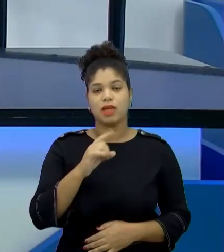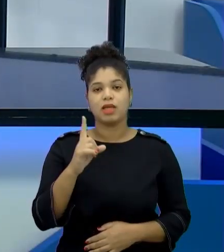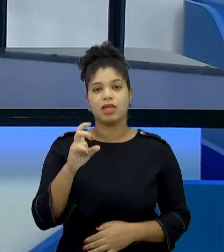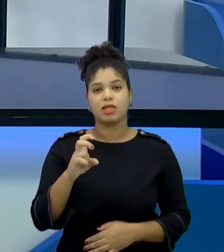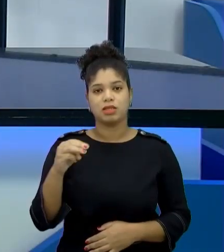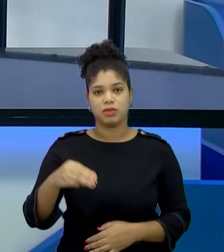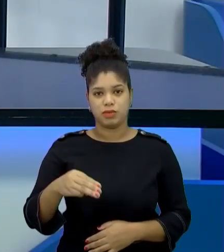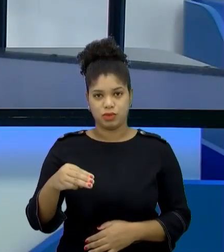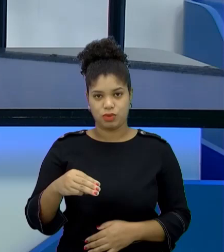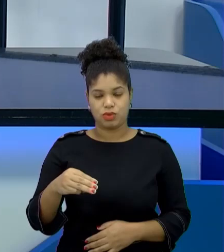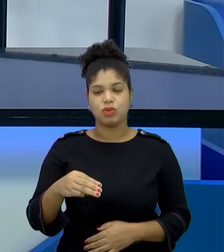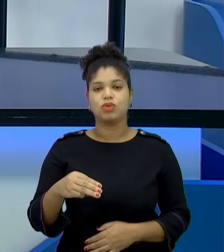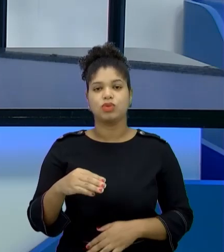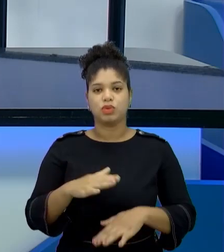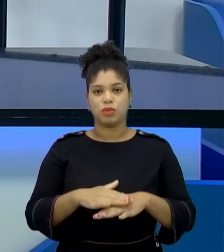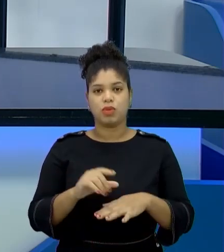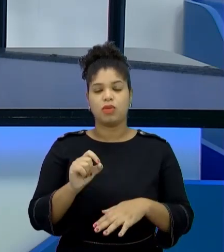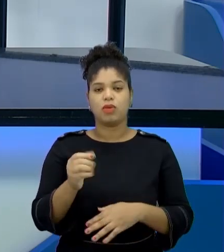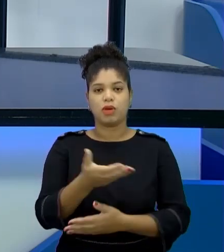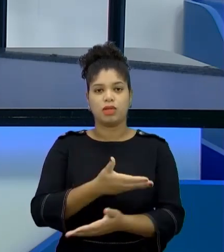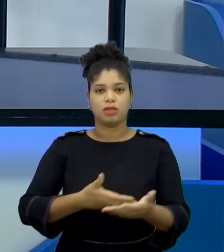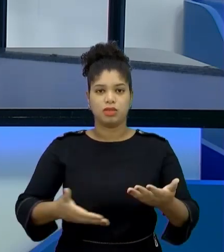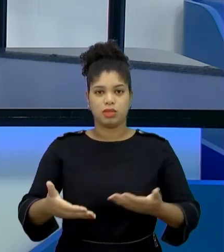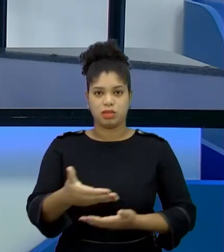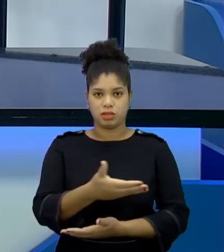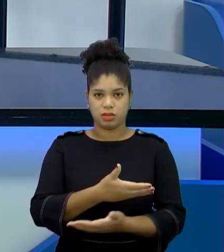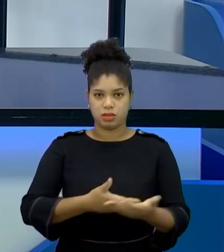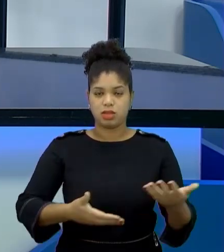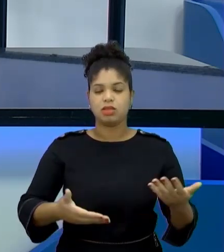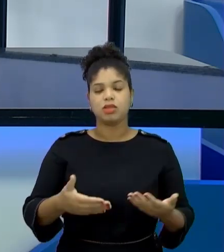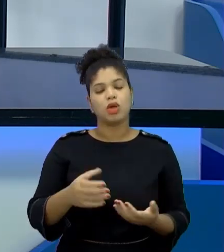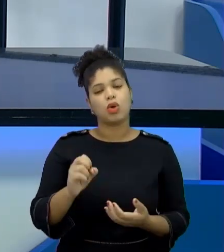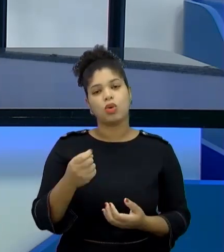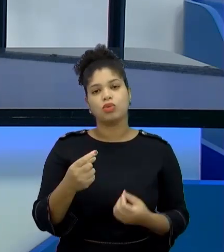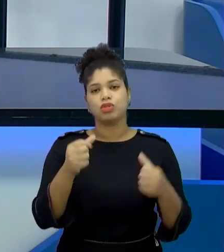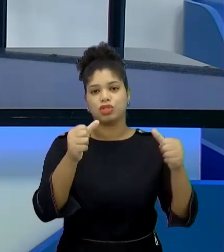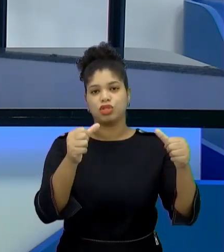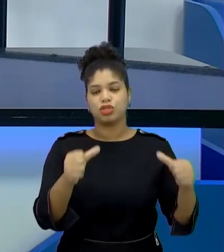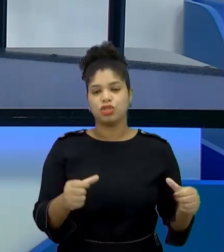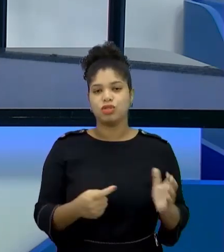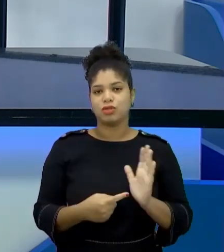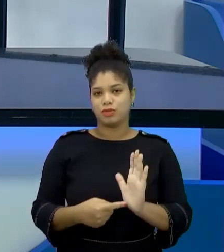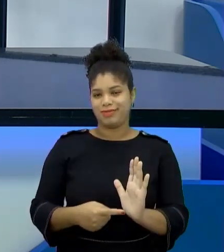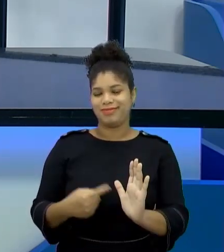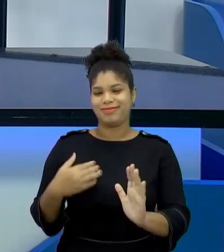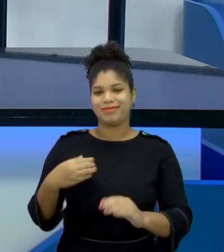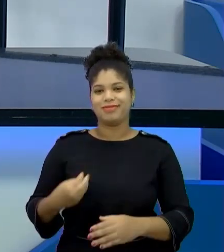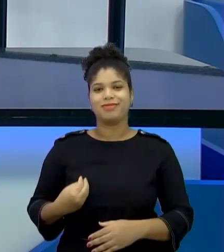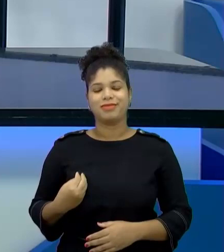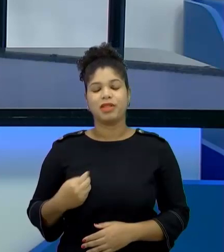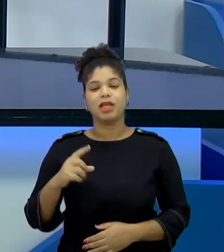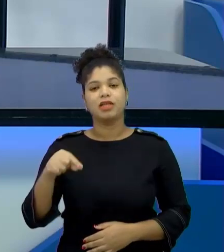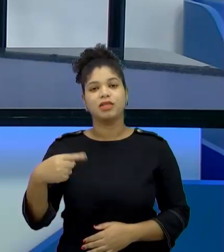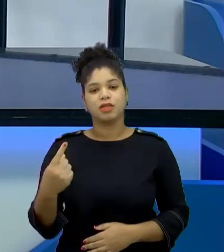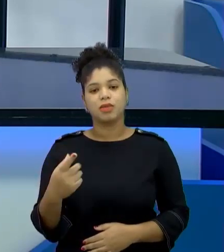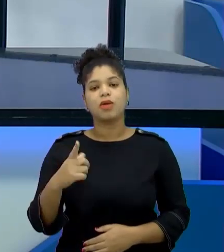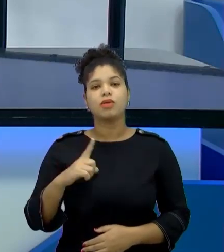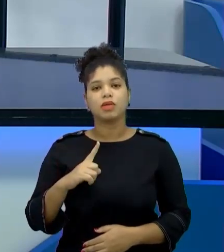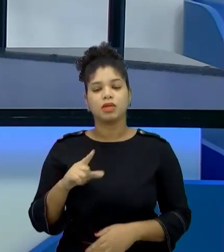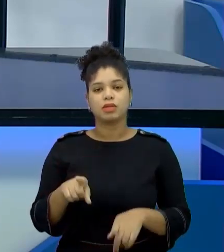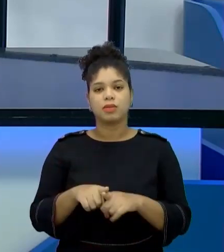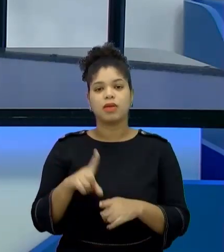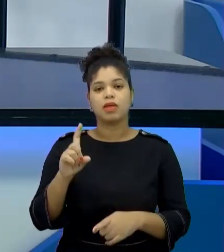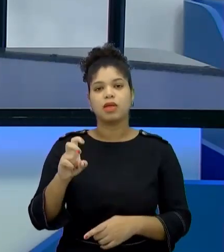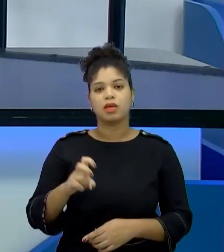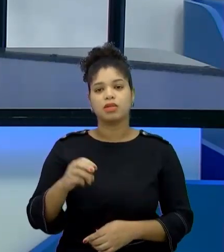primeiros minutos de interação, na verdade, de exposição, que o professor está aqui, e depois, nos próximos